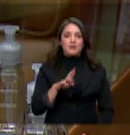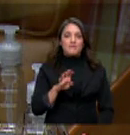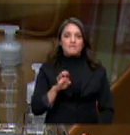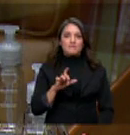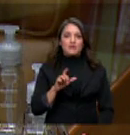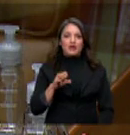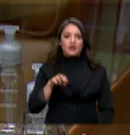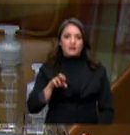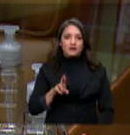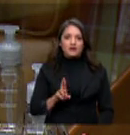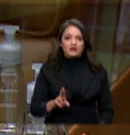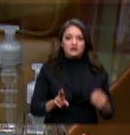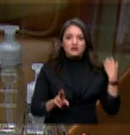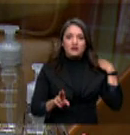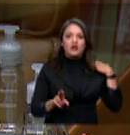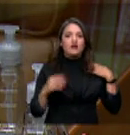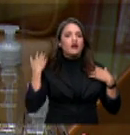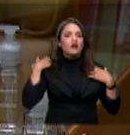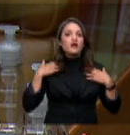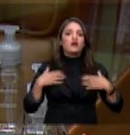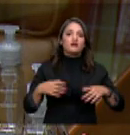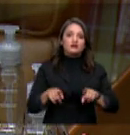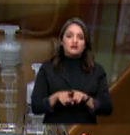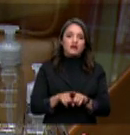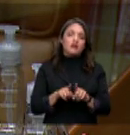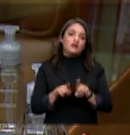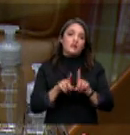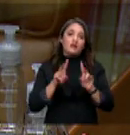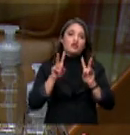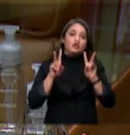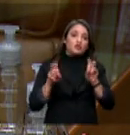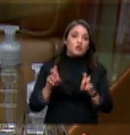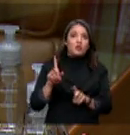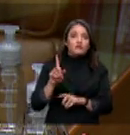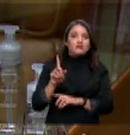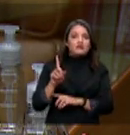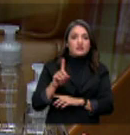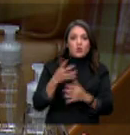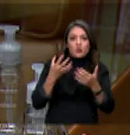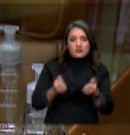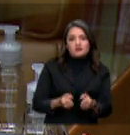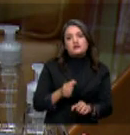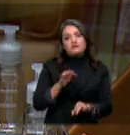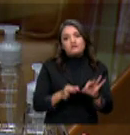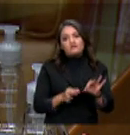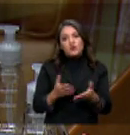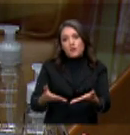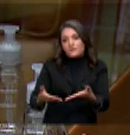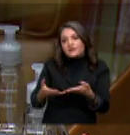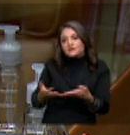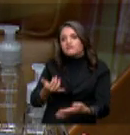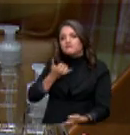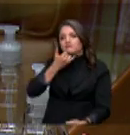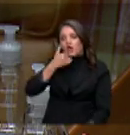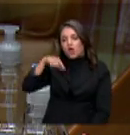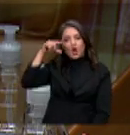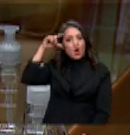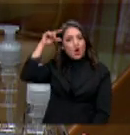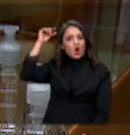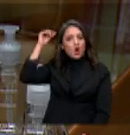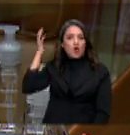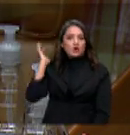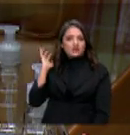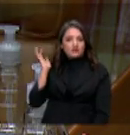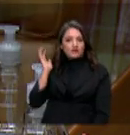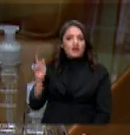neste caso, especificamente, quanto ao conhecimento da ação, pedindo todas as vênias à ministra Rosa Weber e